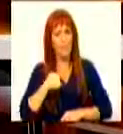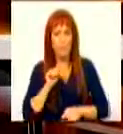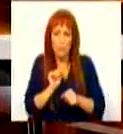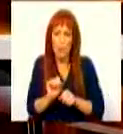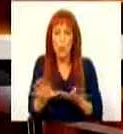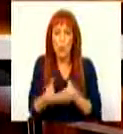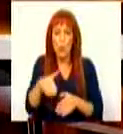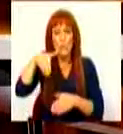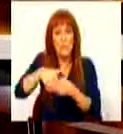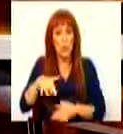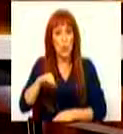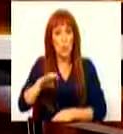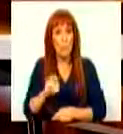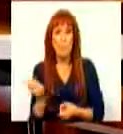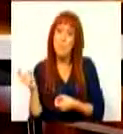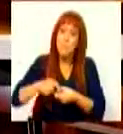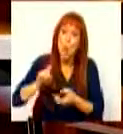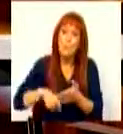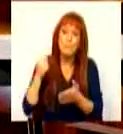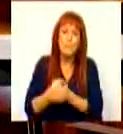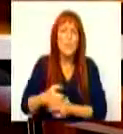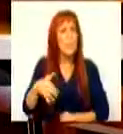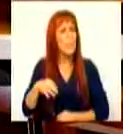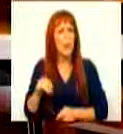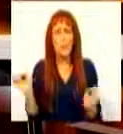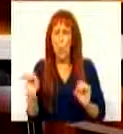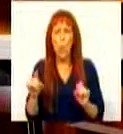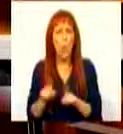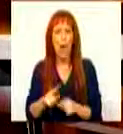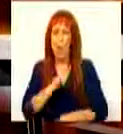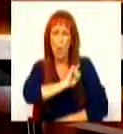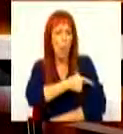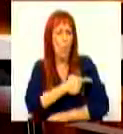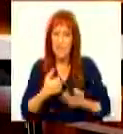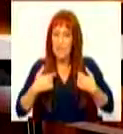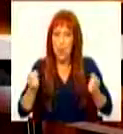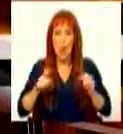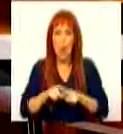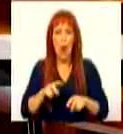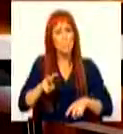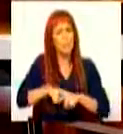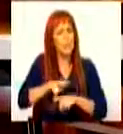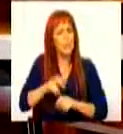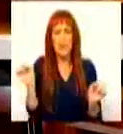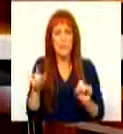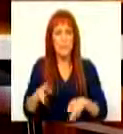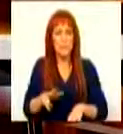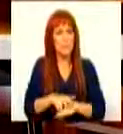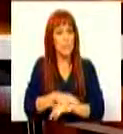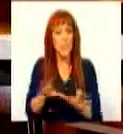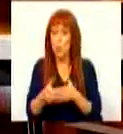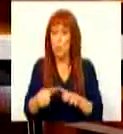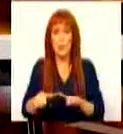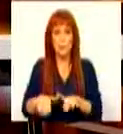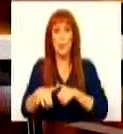ao Grupo Parlamentar do Partido Socialista, mas não sou do Partido Socialista, nem tenho qualquer competência ou cargo diretivo no Grupo Parlamentar do Partido